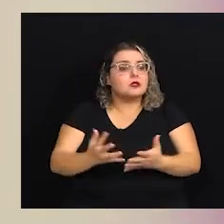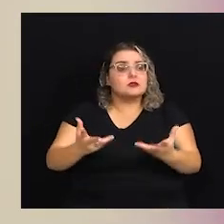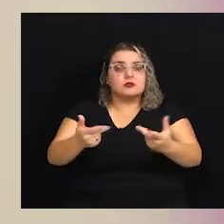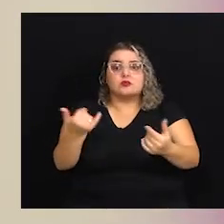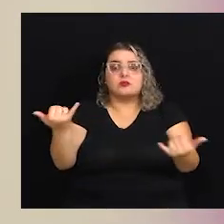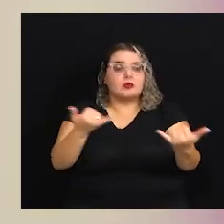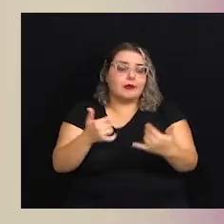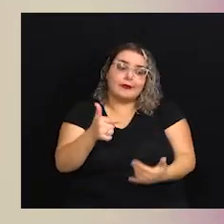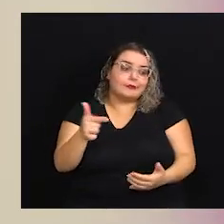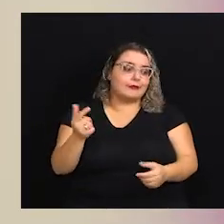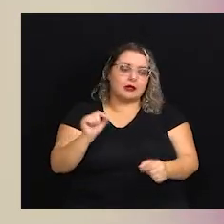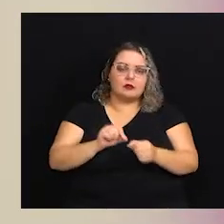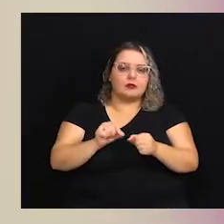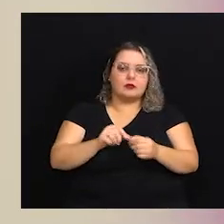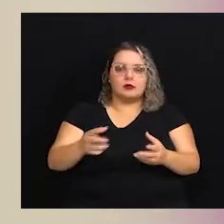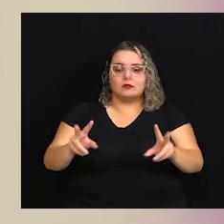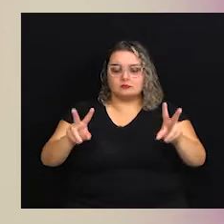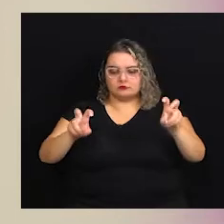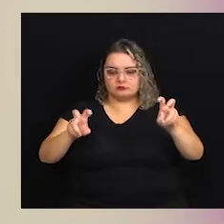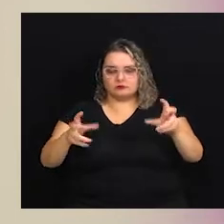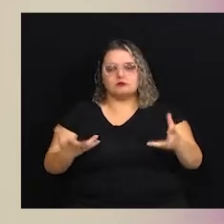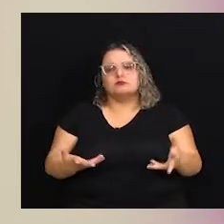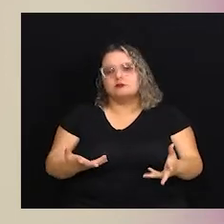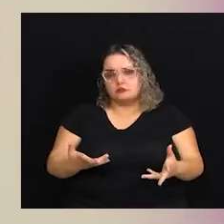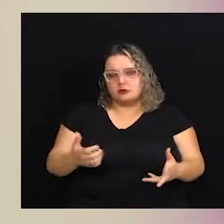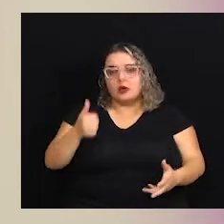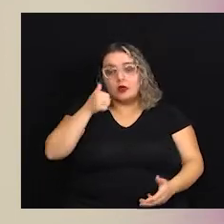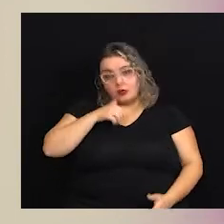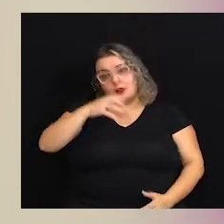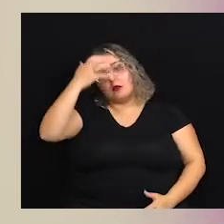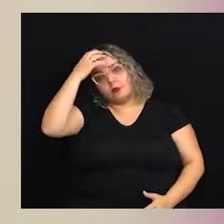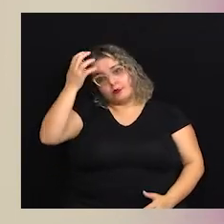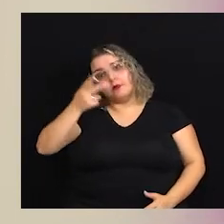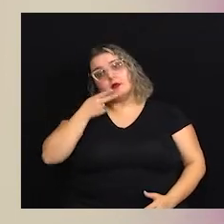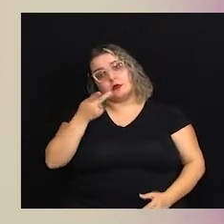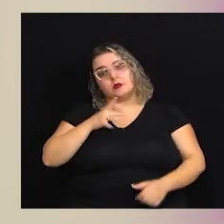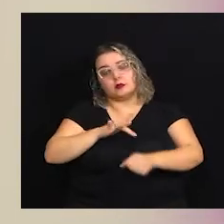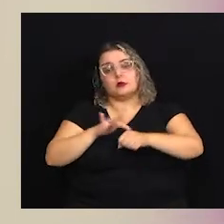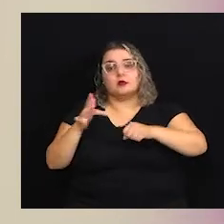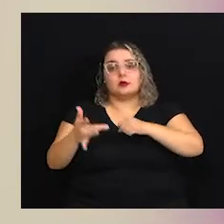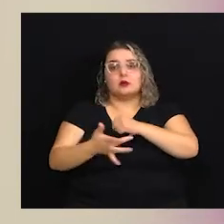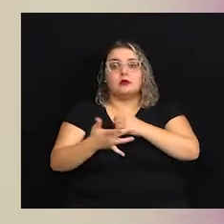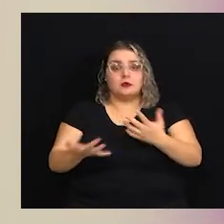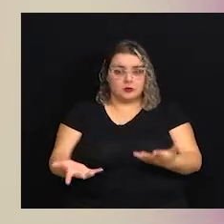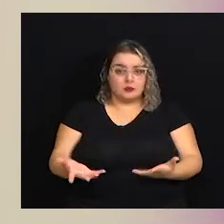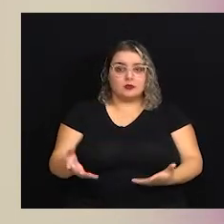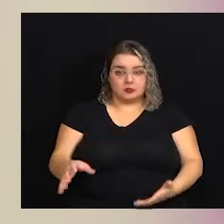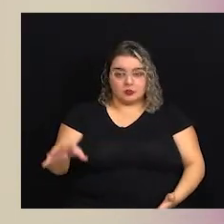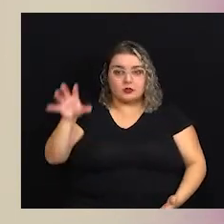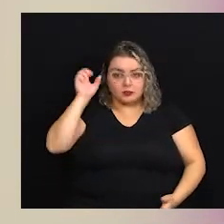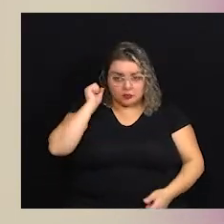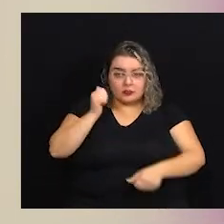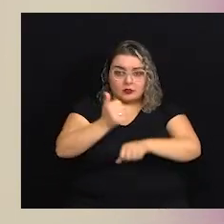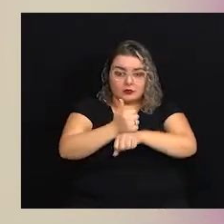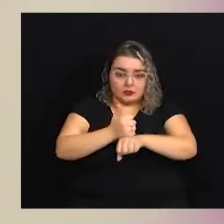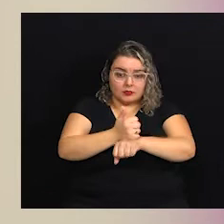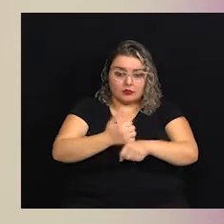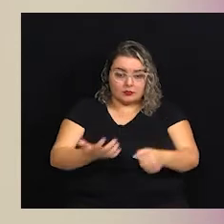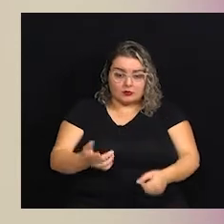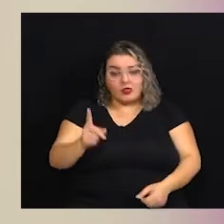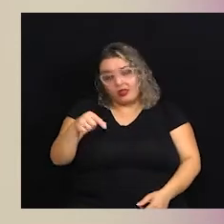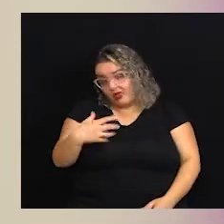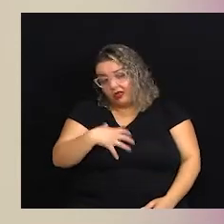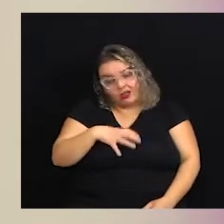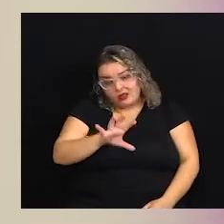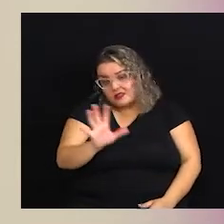que fazer, tem uma frase que muitas rainhas usam nas redes sociais, que elas ouvem de muitos profissionais, é